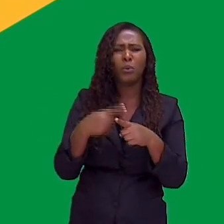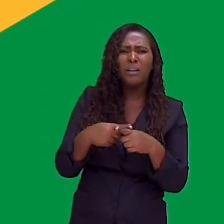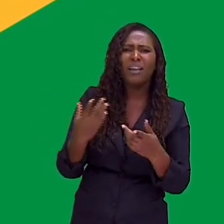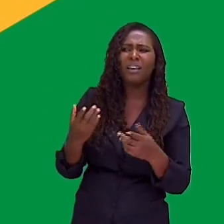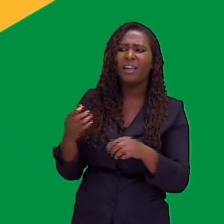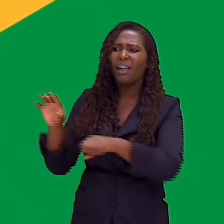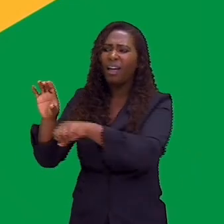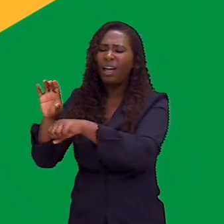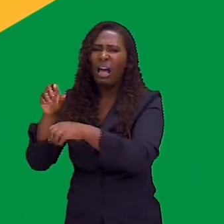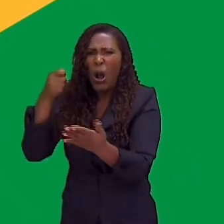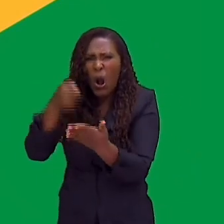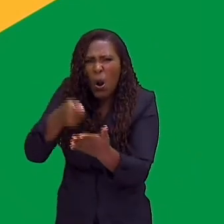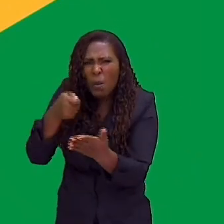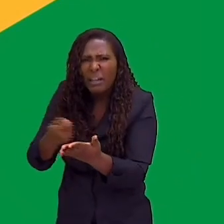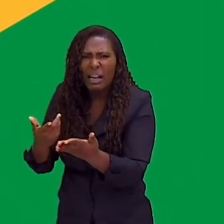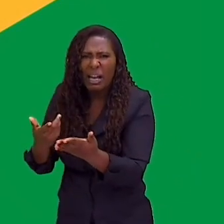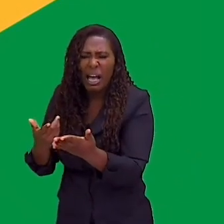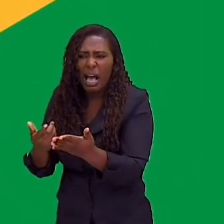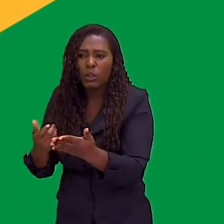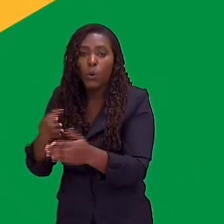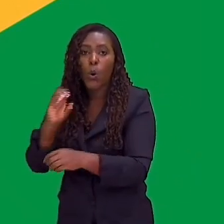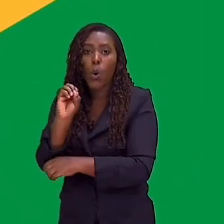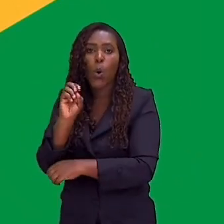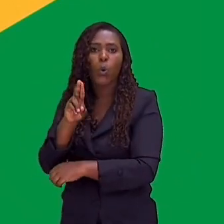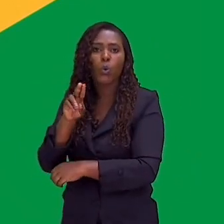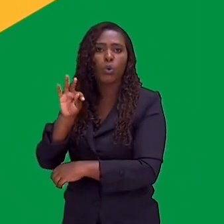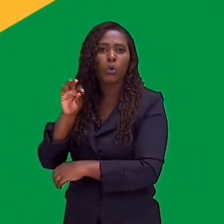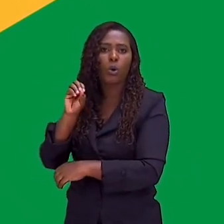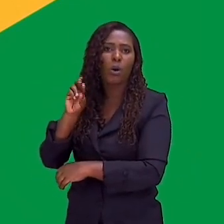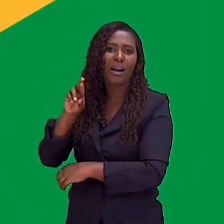com autoridade, com